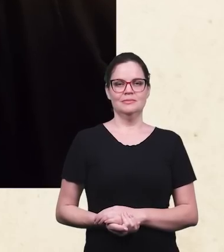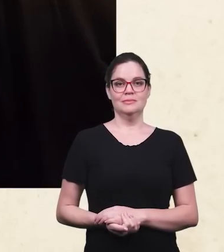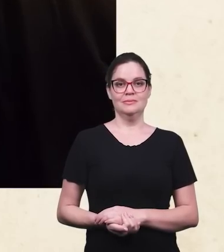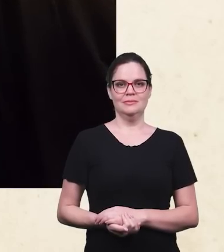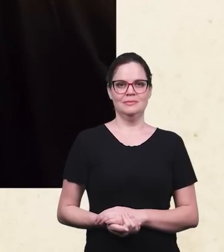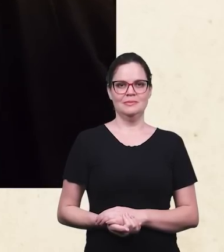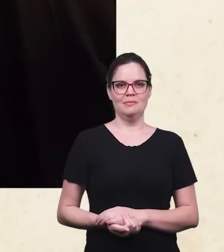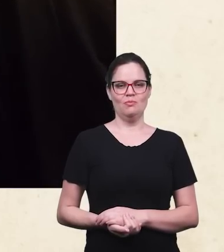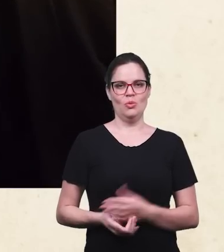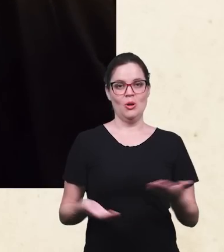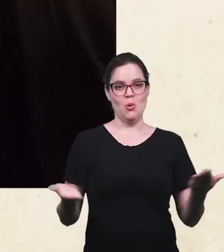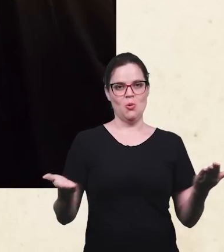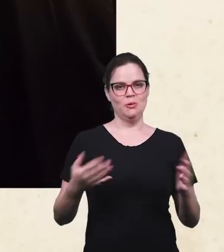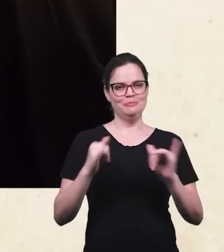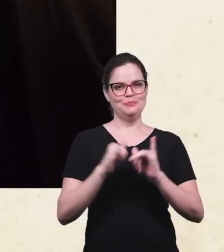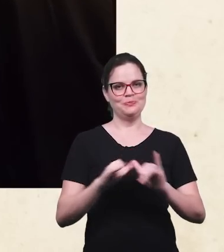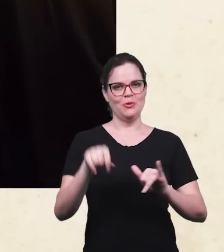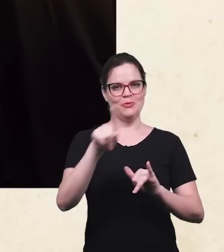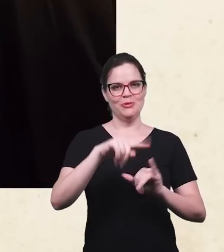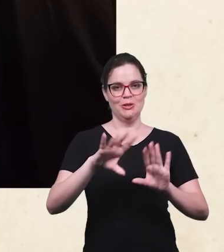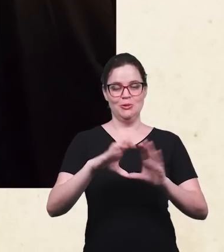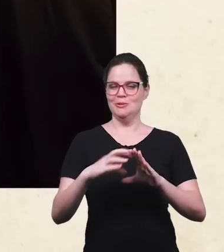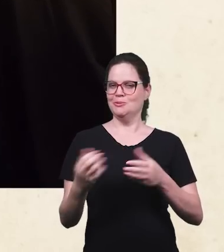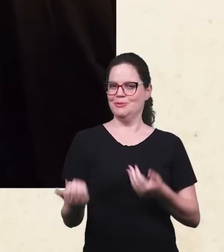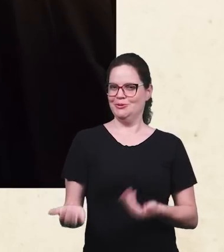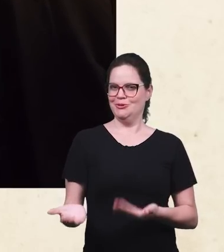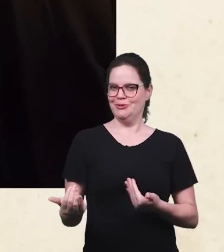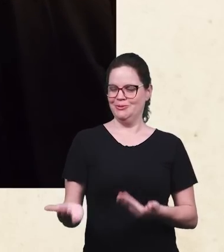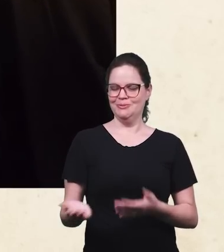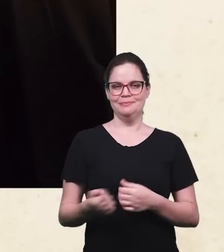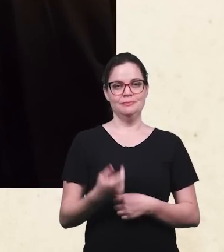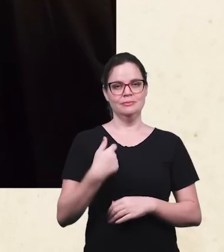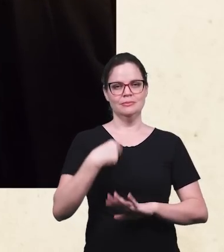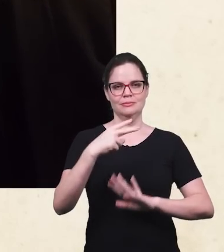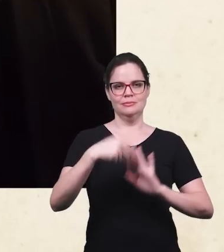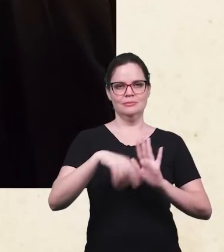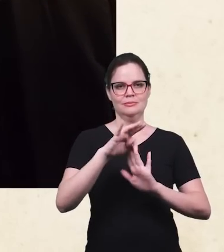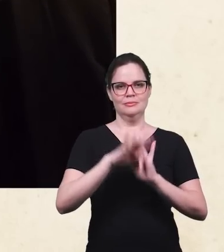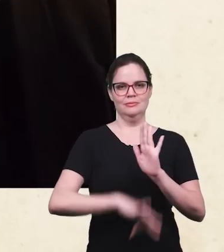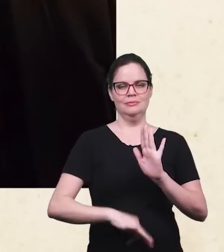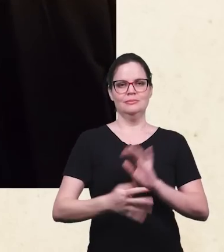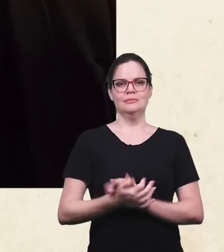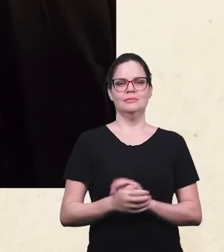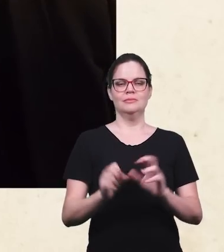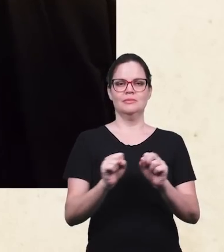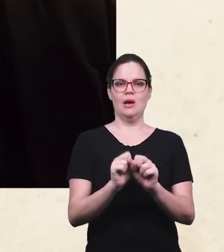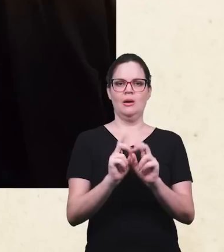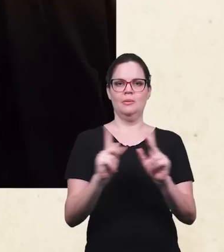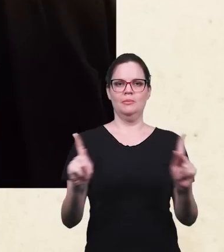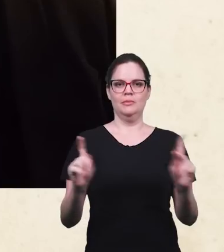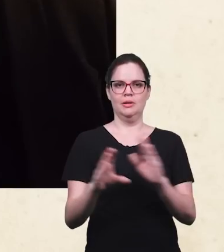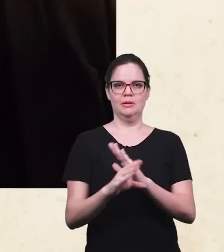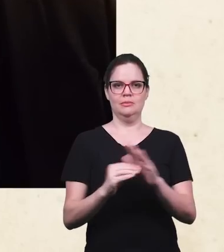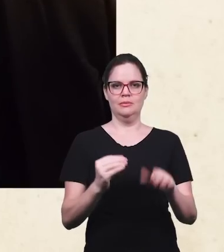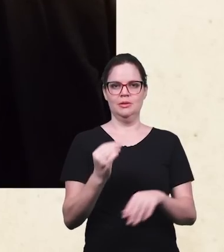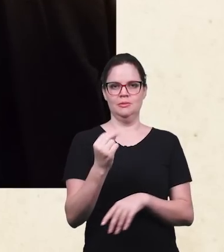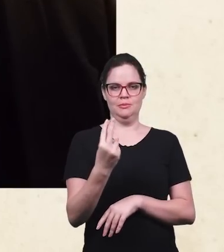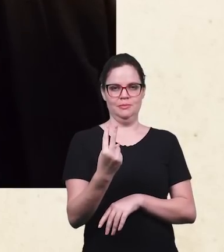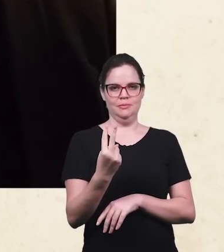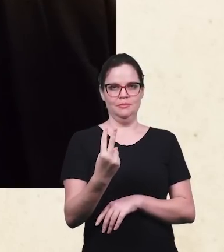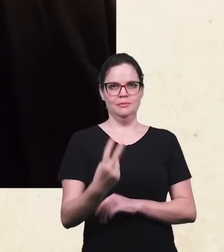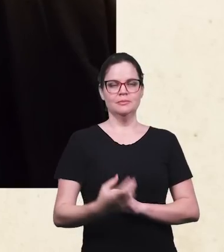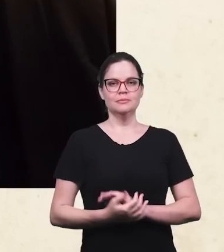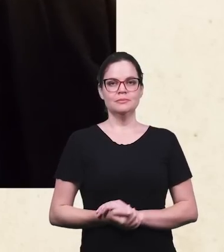Nós fomos convidados para falar para os jovens. Eu vou ler um texto da palavra do Senhor que está no livro de Apocalipse,